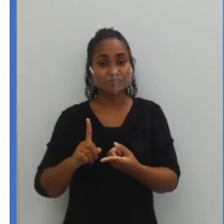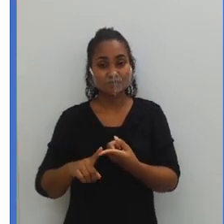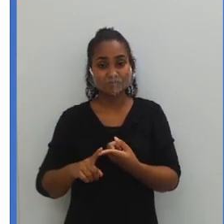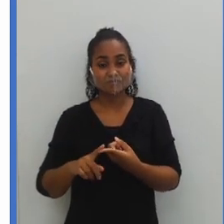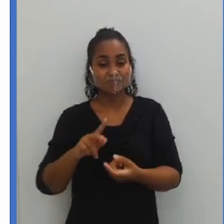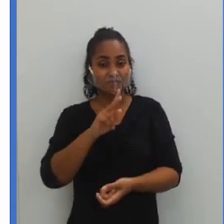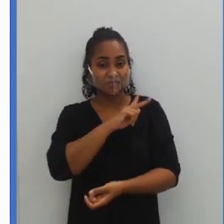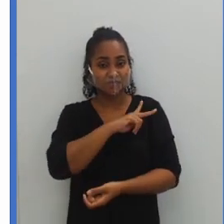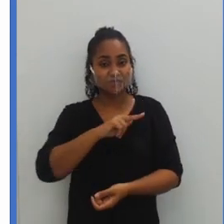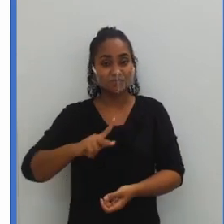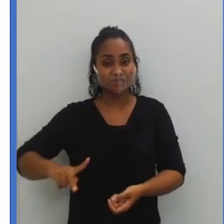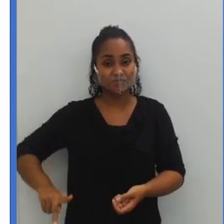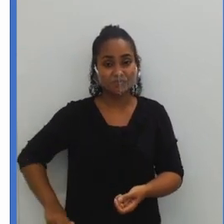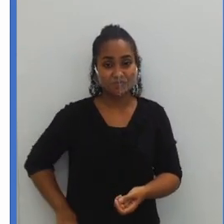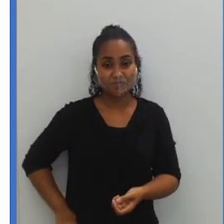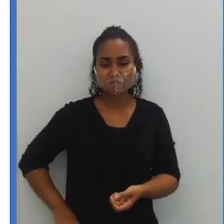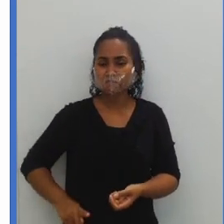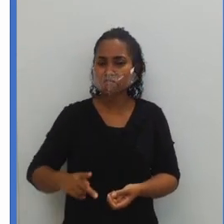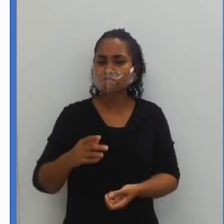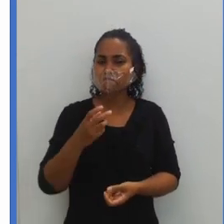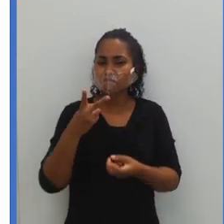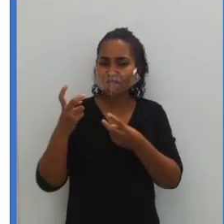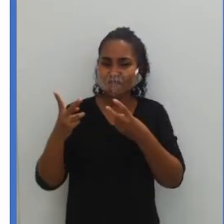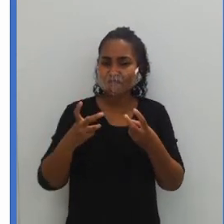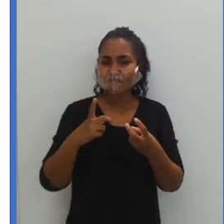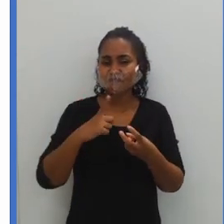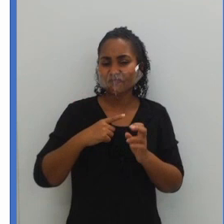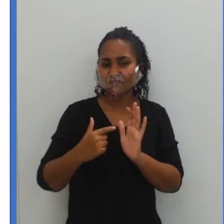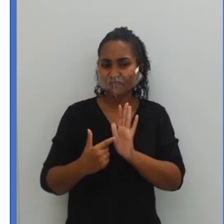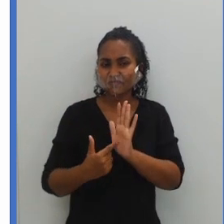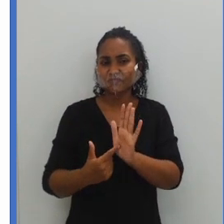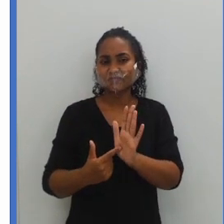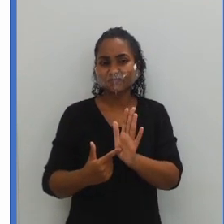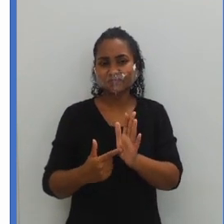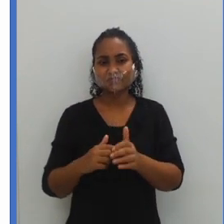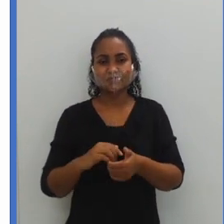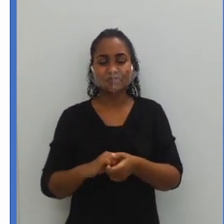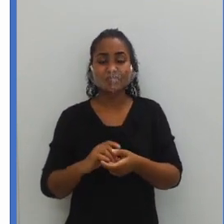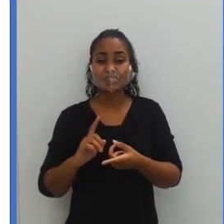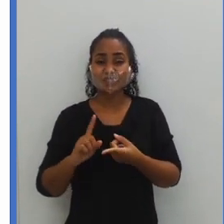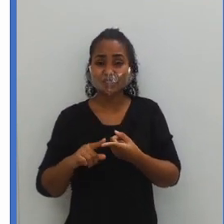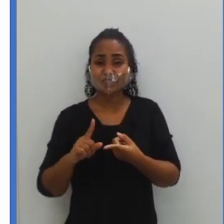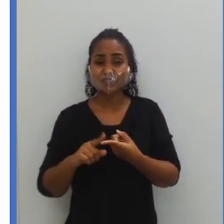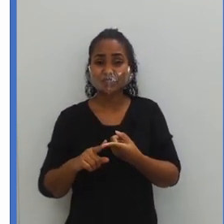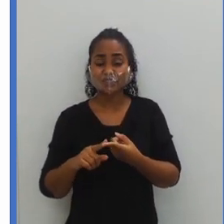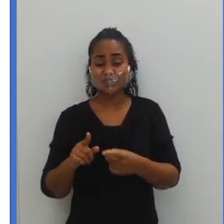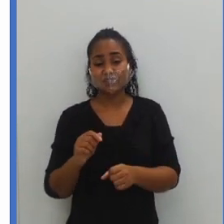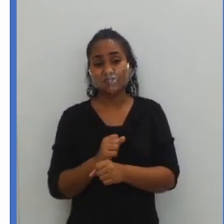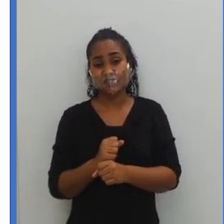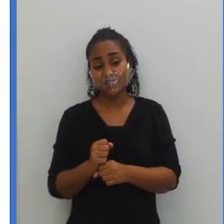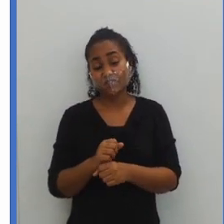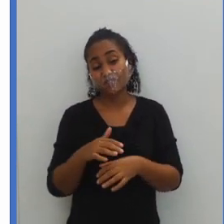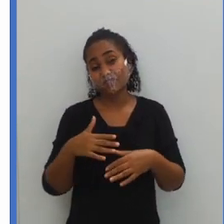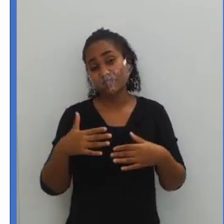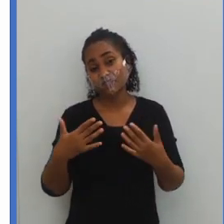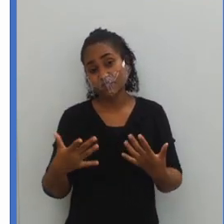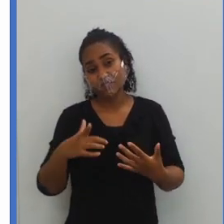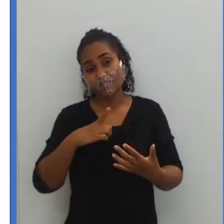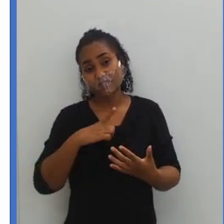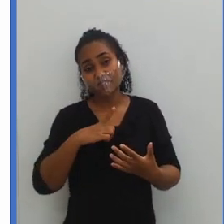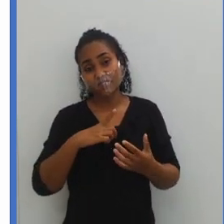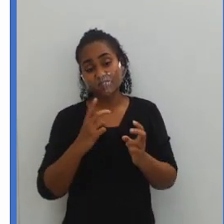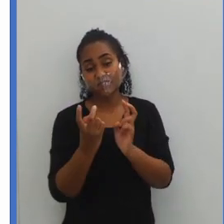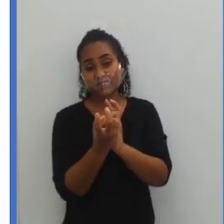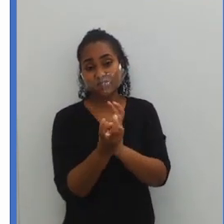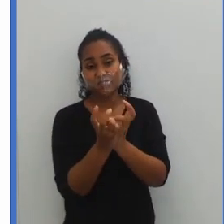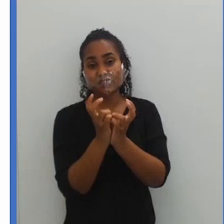o então presidente Getúlio Vargas ficou encantado com a apresentação do mestre Bimba. E a partir desde então,